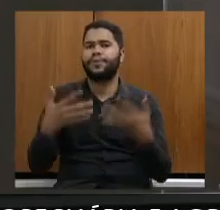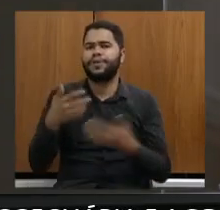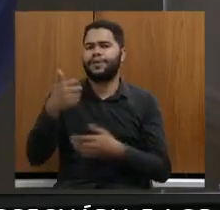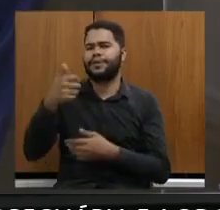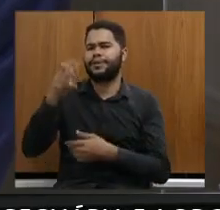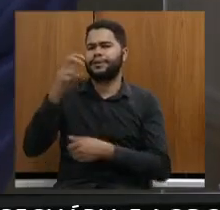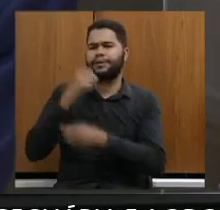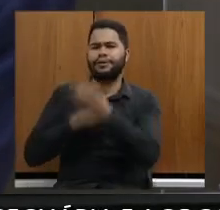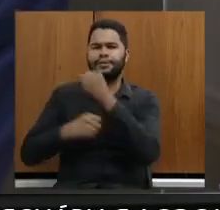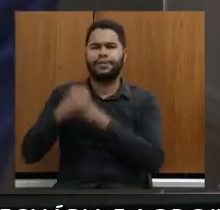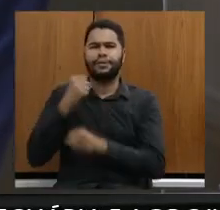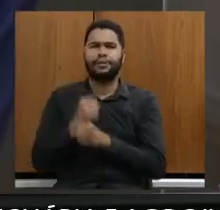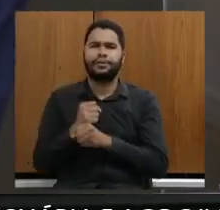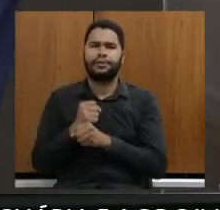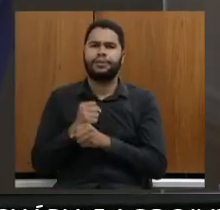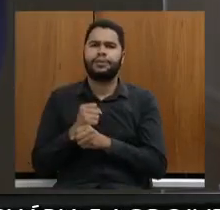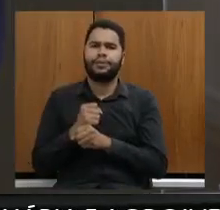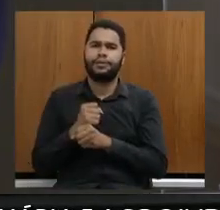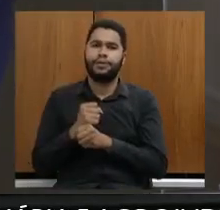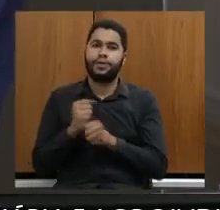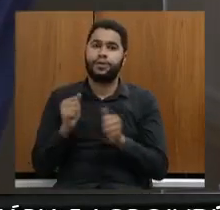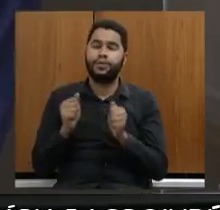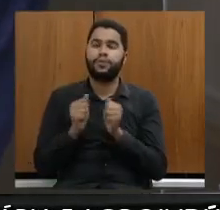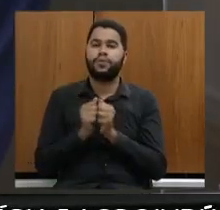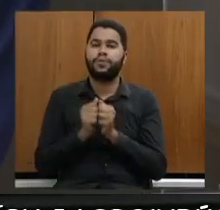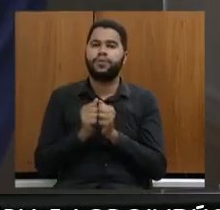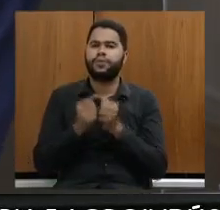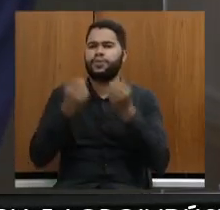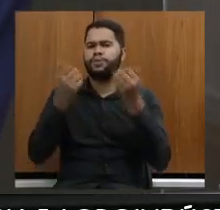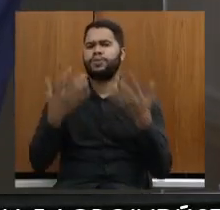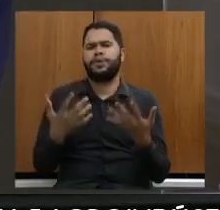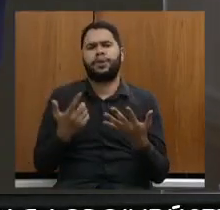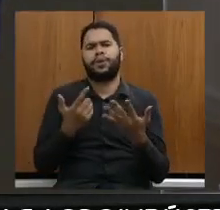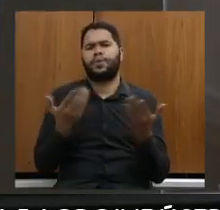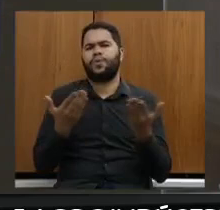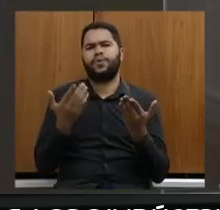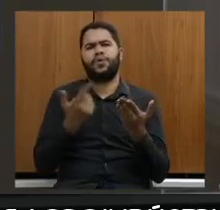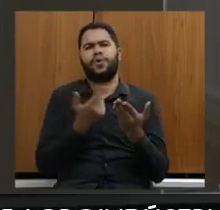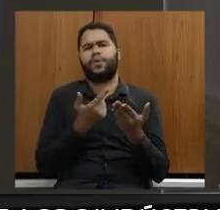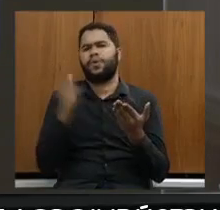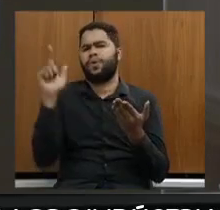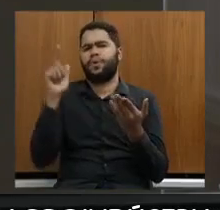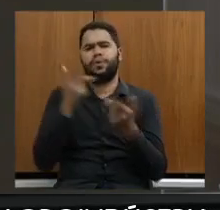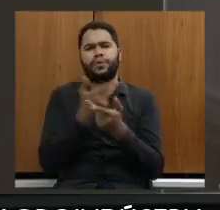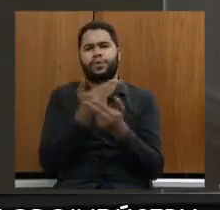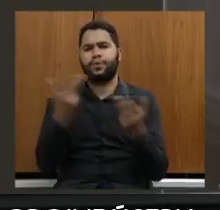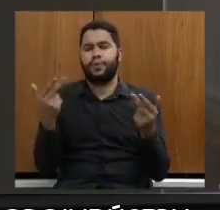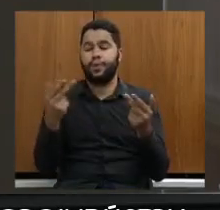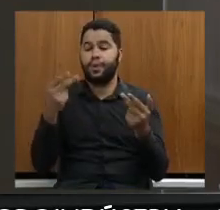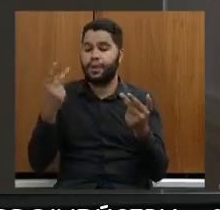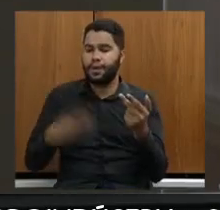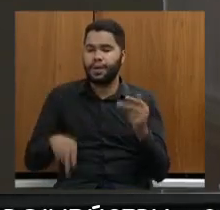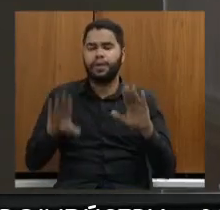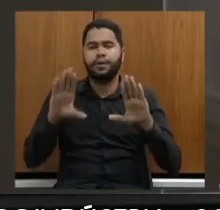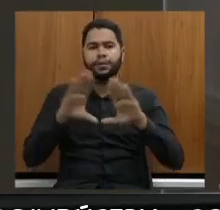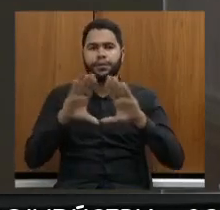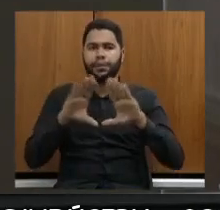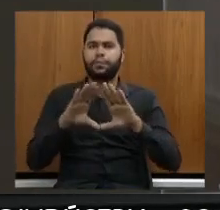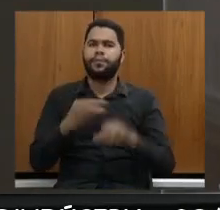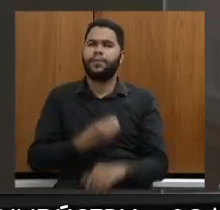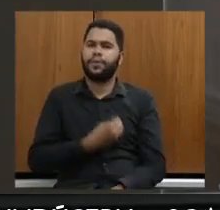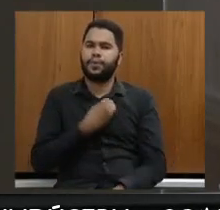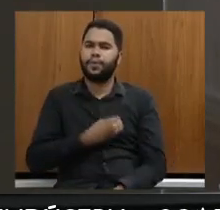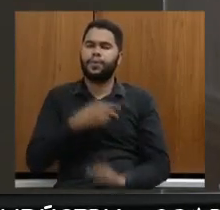15 anos atrás quando nós chegamos aqui na Chegamos juntos falar hoje é outra história né Graças a Deus essa Assembleia é muito presente com